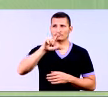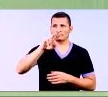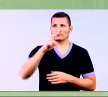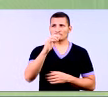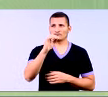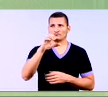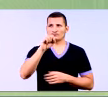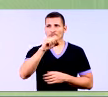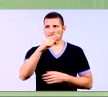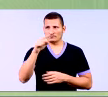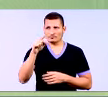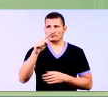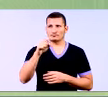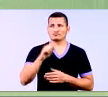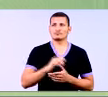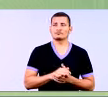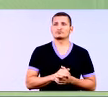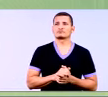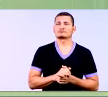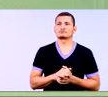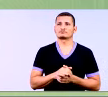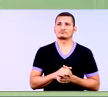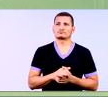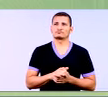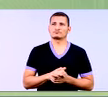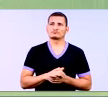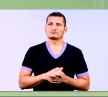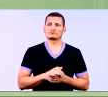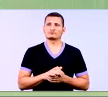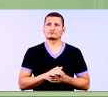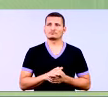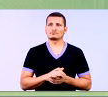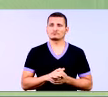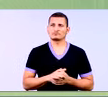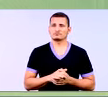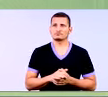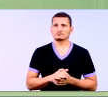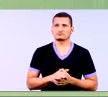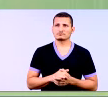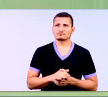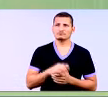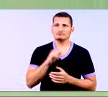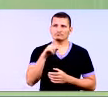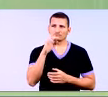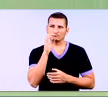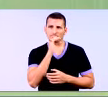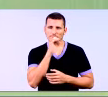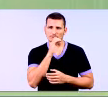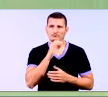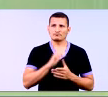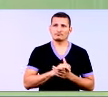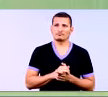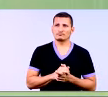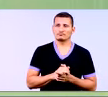segundo ele consegue fazer 2,4 bilhões de ciclos. Ou seja, é muito rápido. Quanto